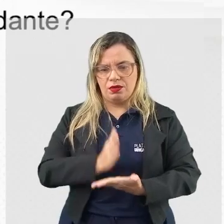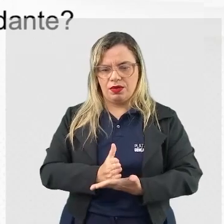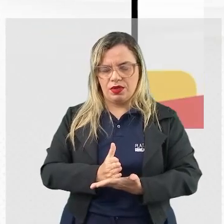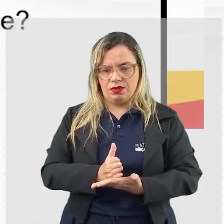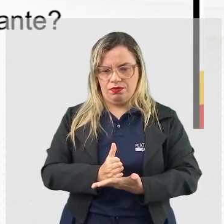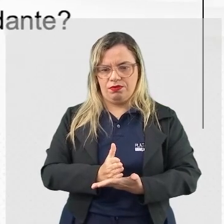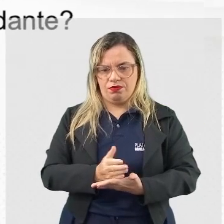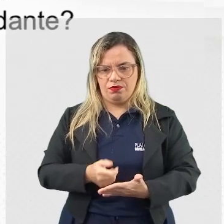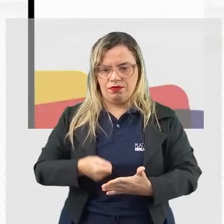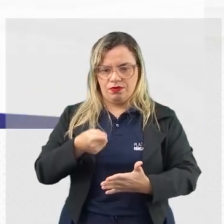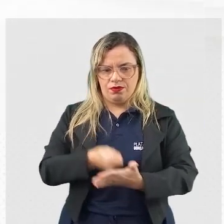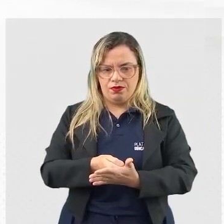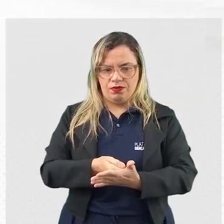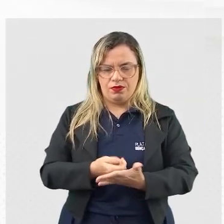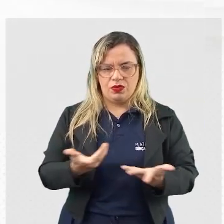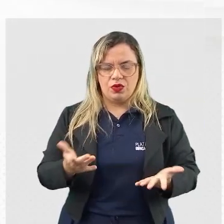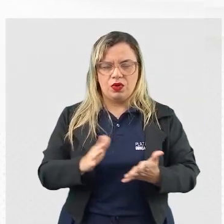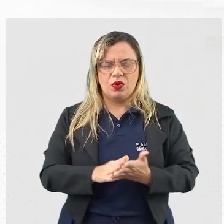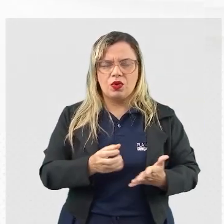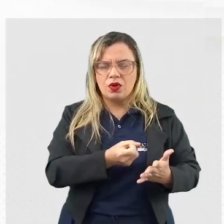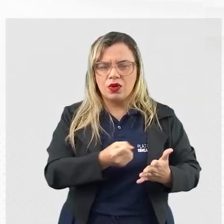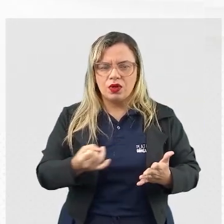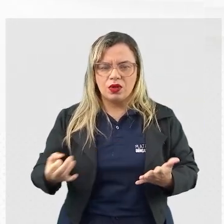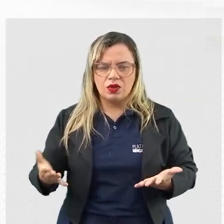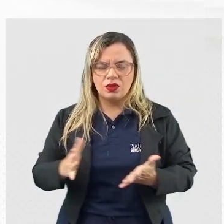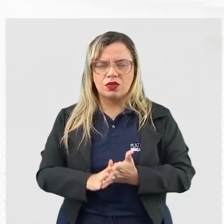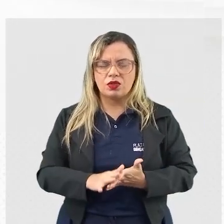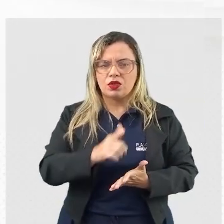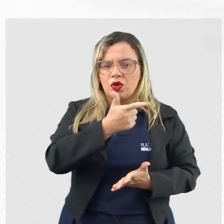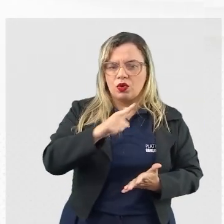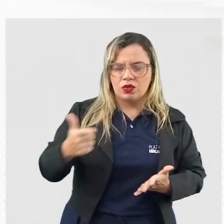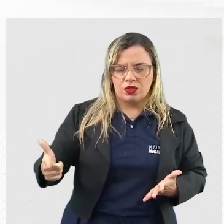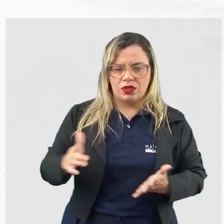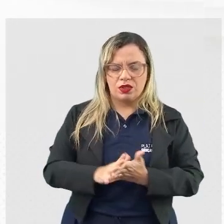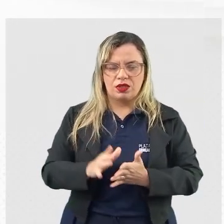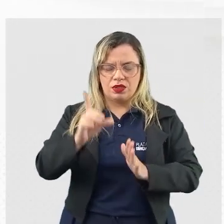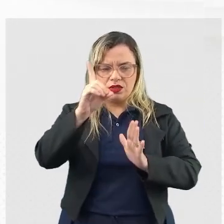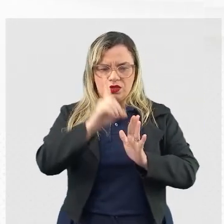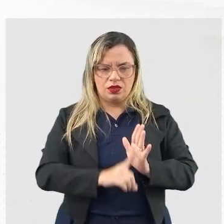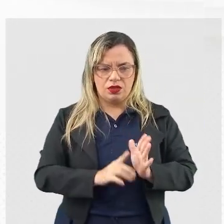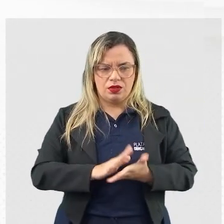galera. Vamos lá. Primeiro, eu tenho um total, tá? Eu tenho um total